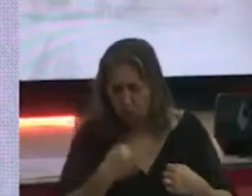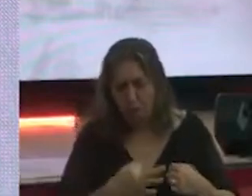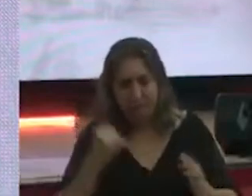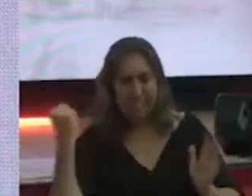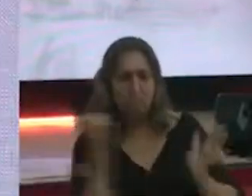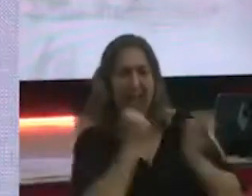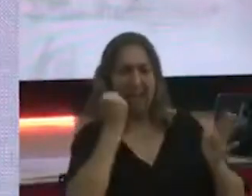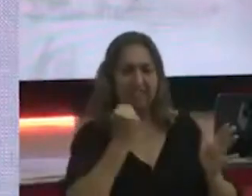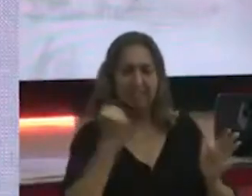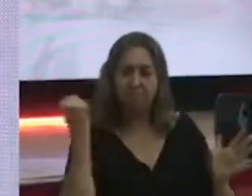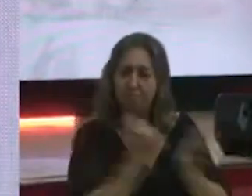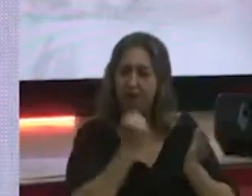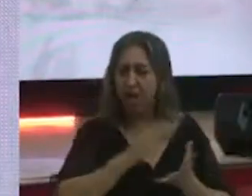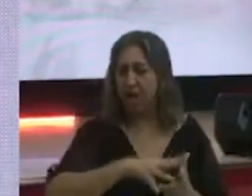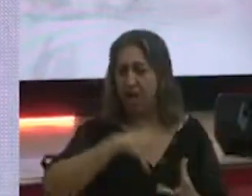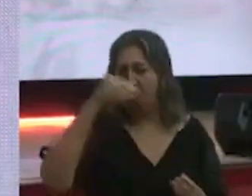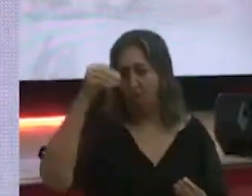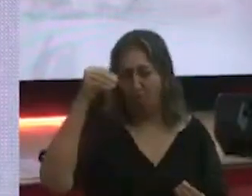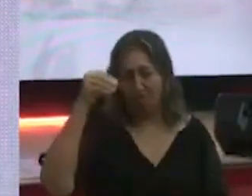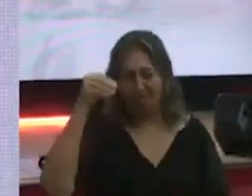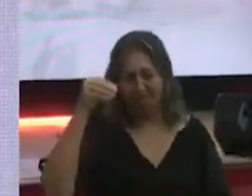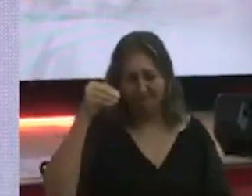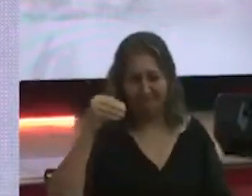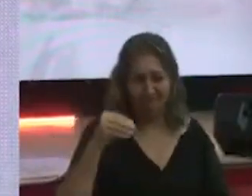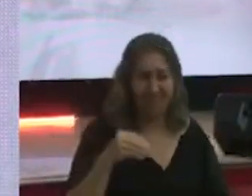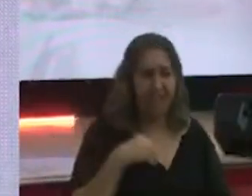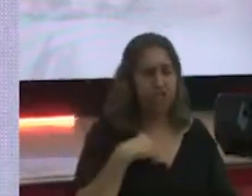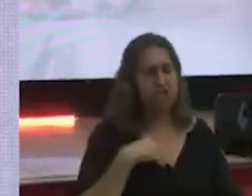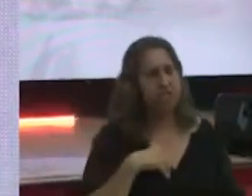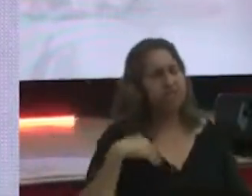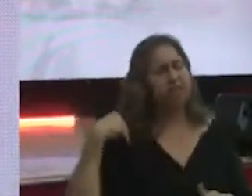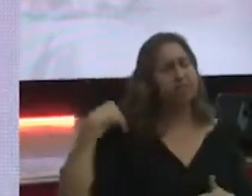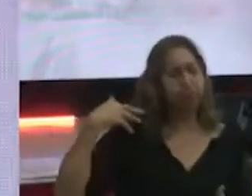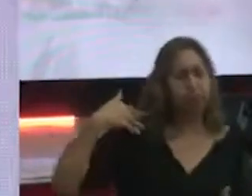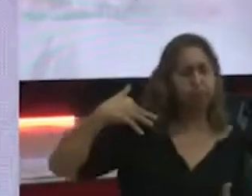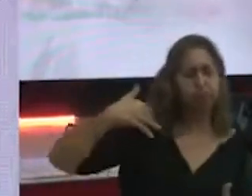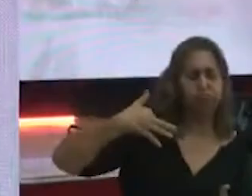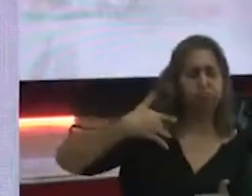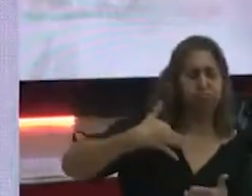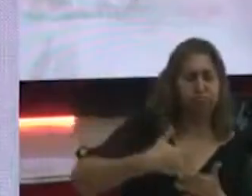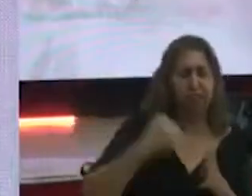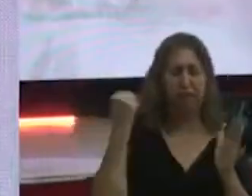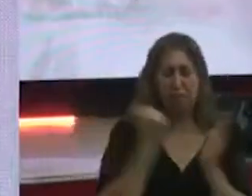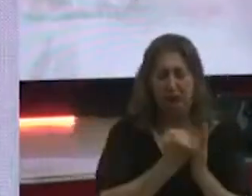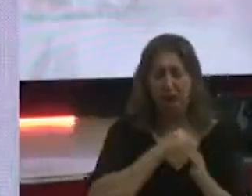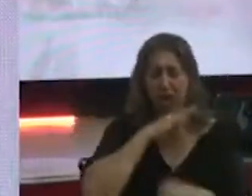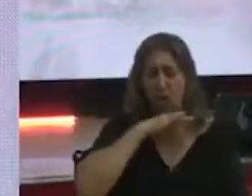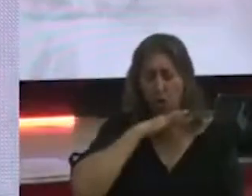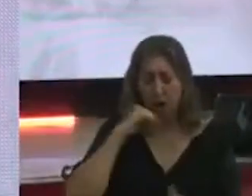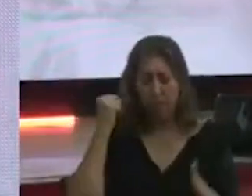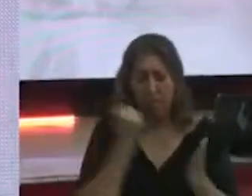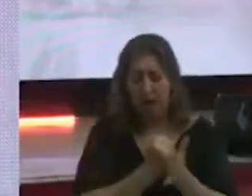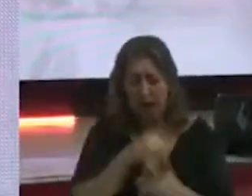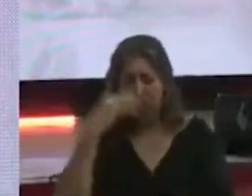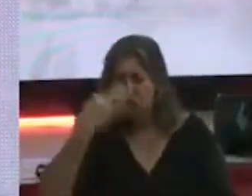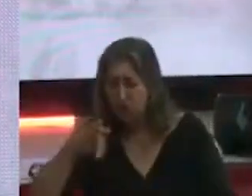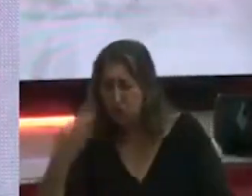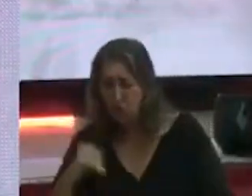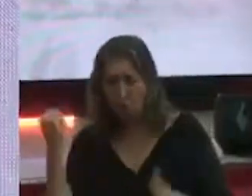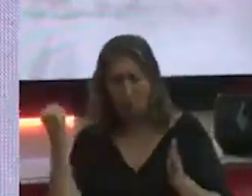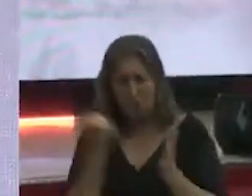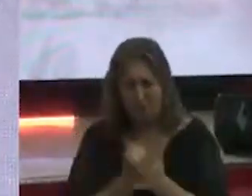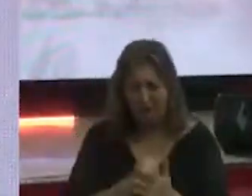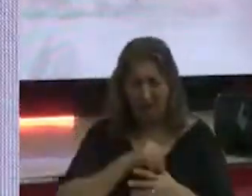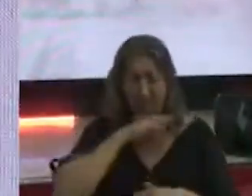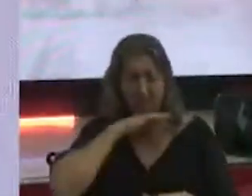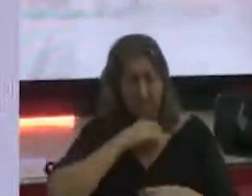a alma e nós vamos carregando feridas nós vamos carregando diferenças e